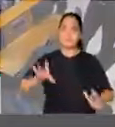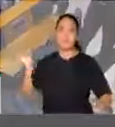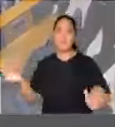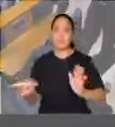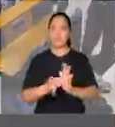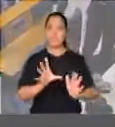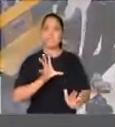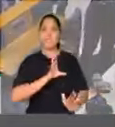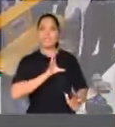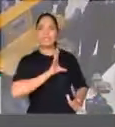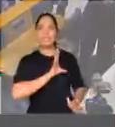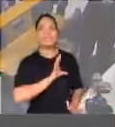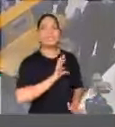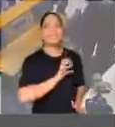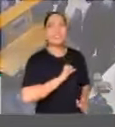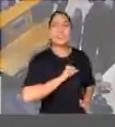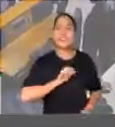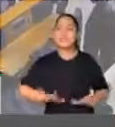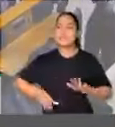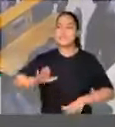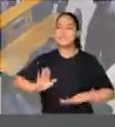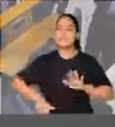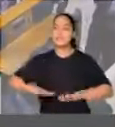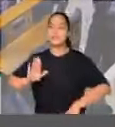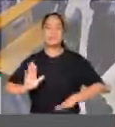Verdadeiro amor,